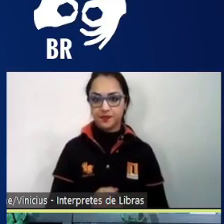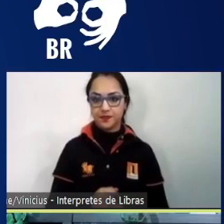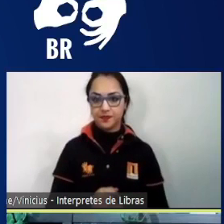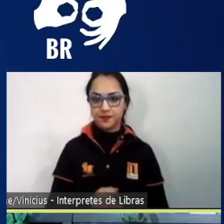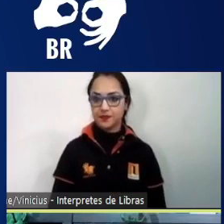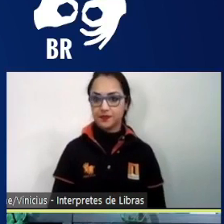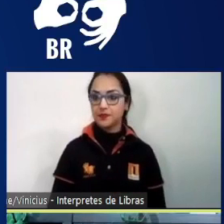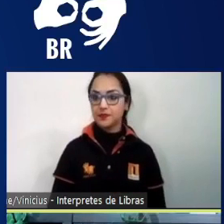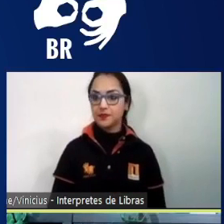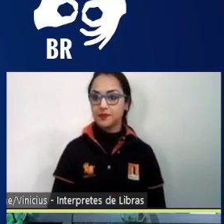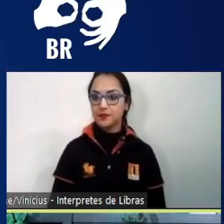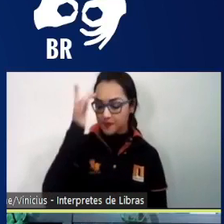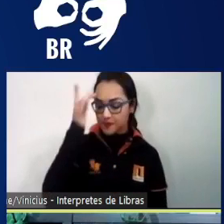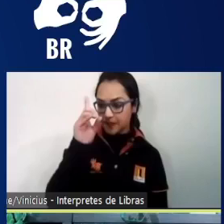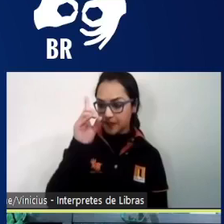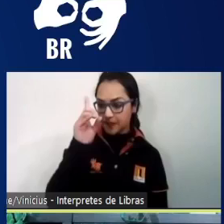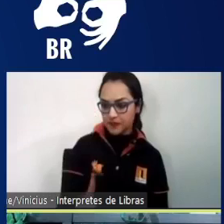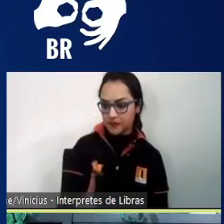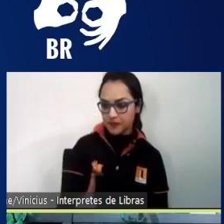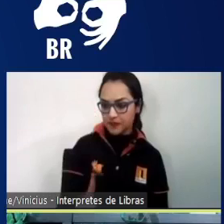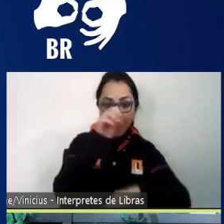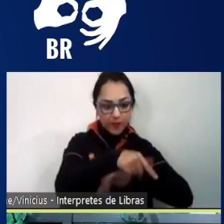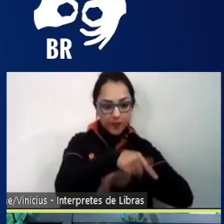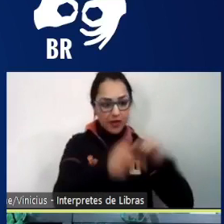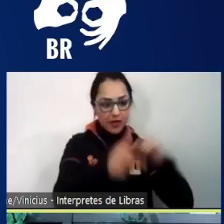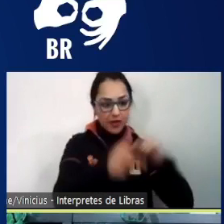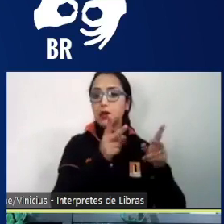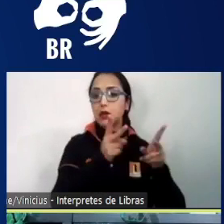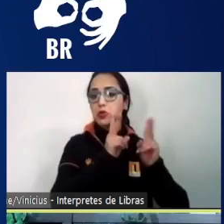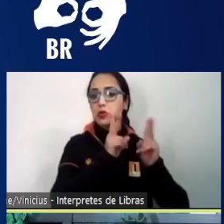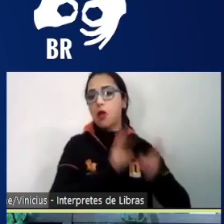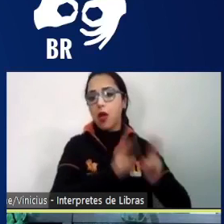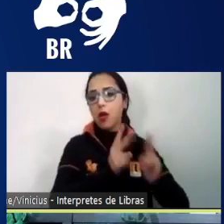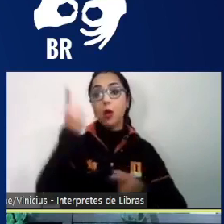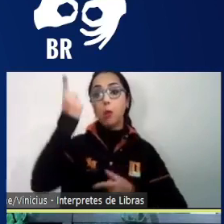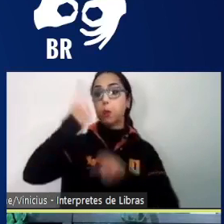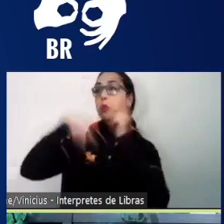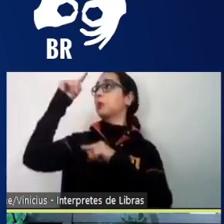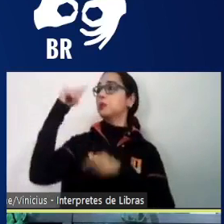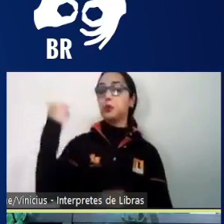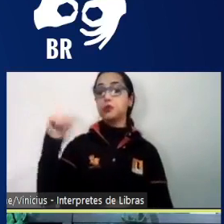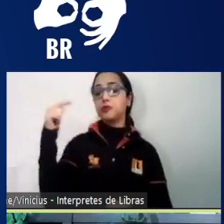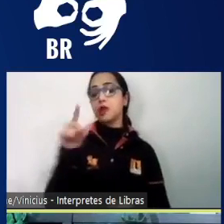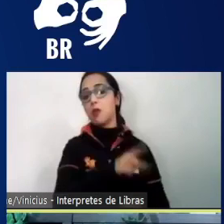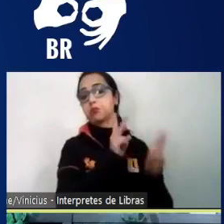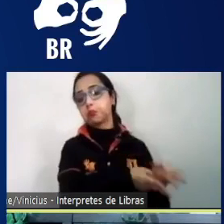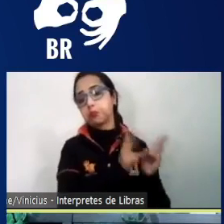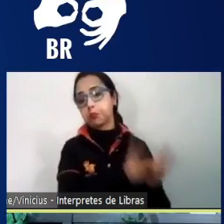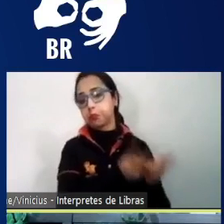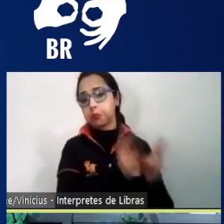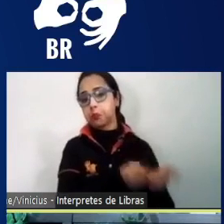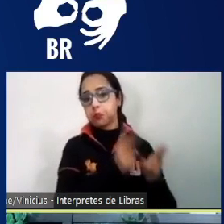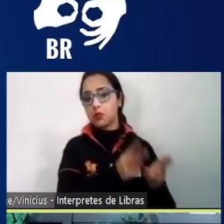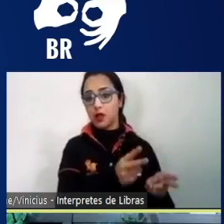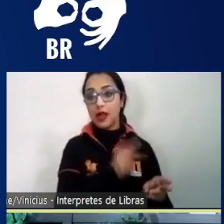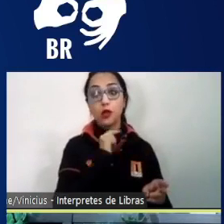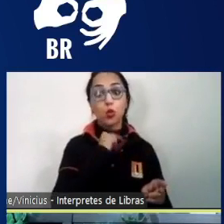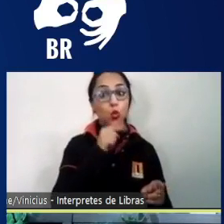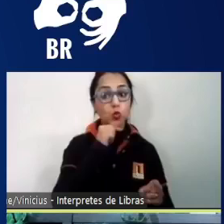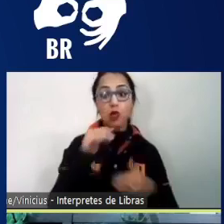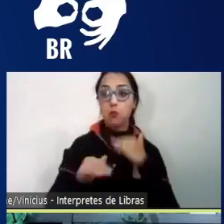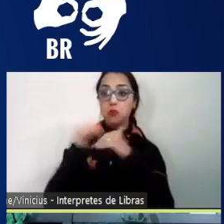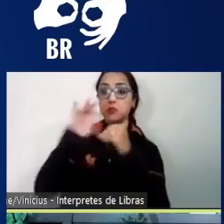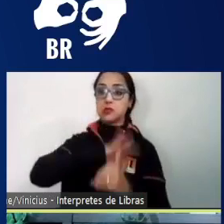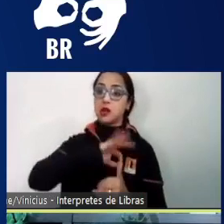empresa? Você recruta, mas o mantém sem a possibilidade e a perspectiva de uma progressão de